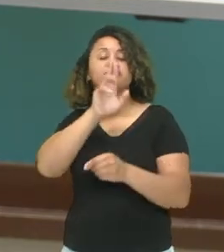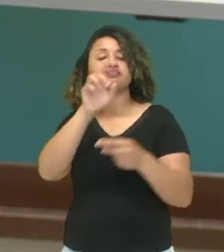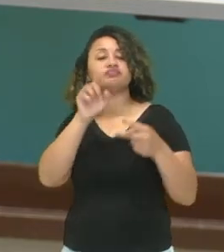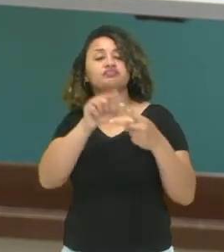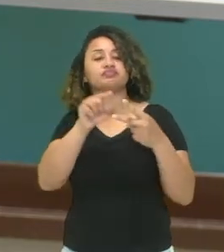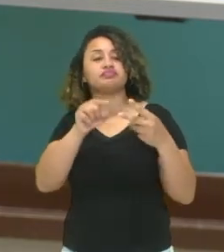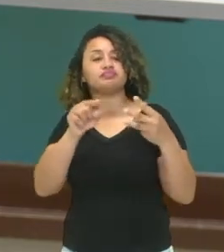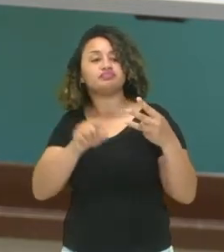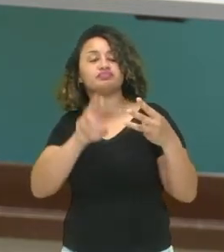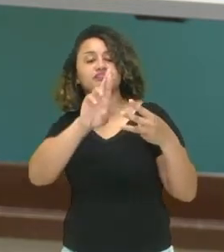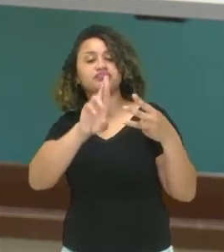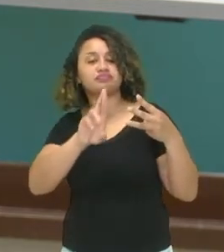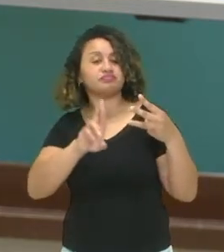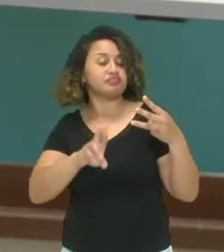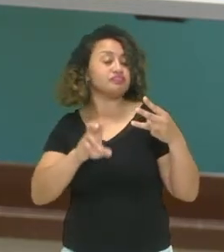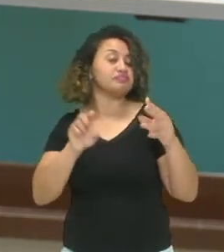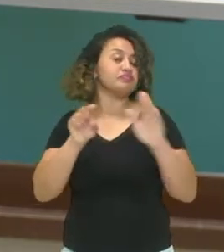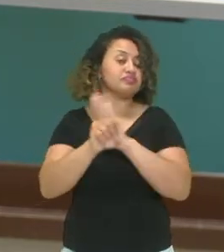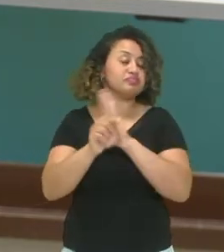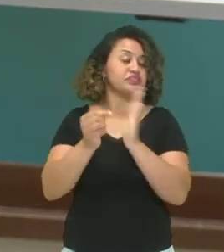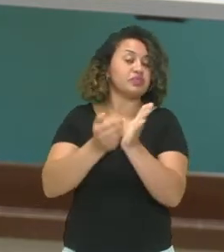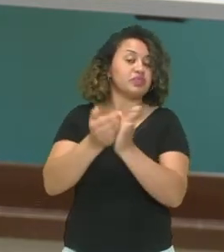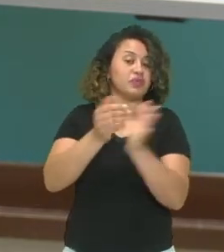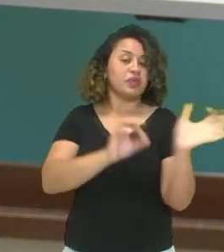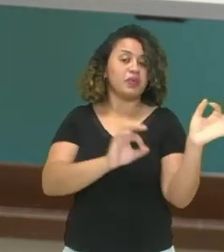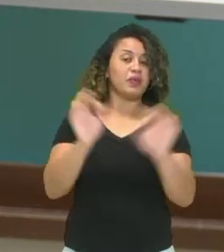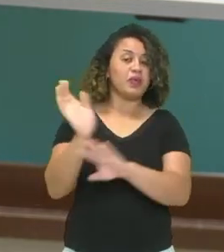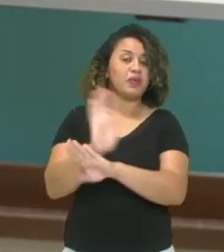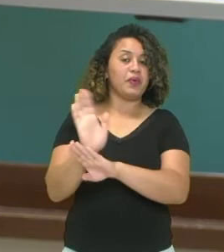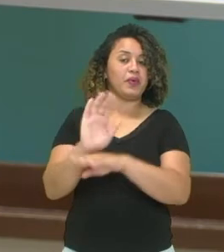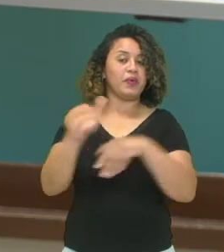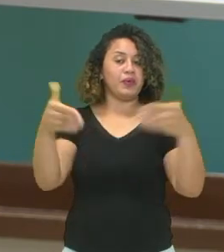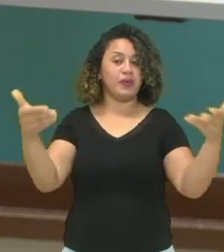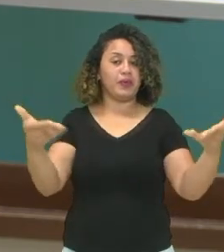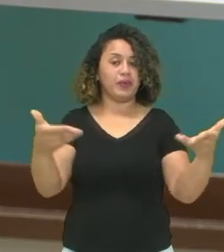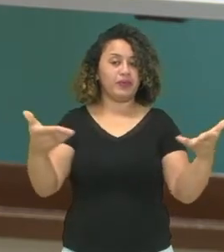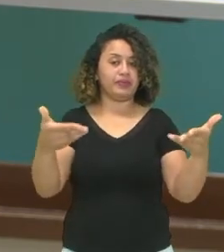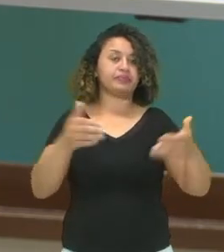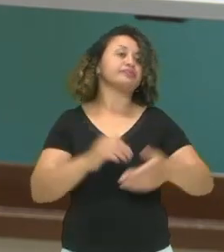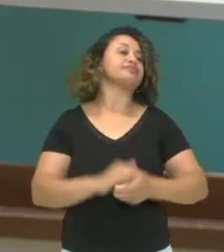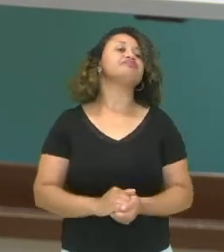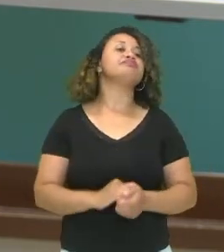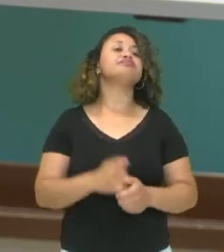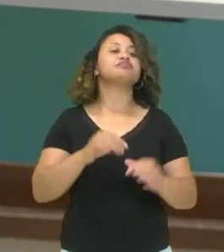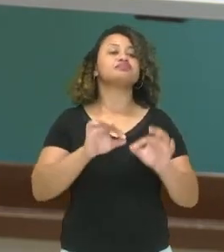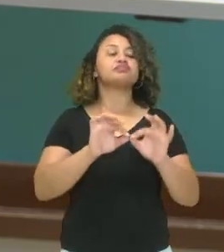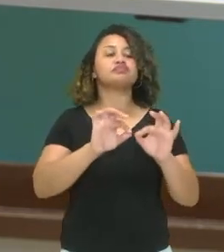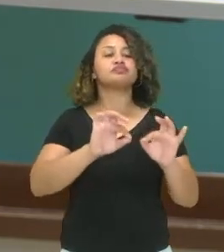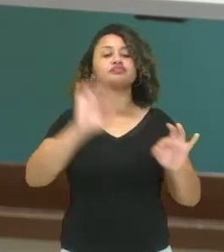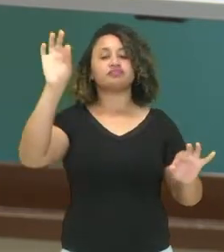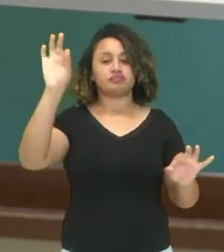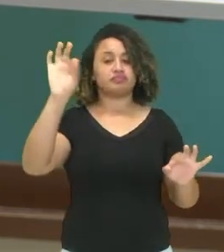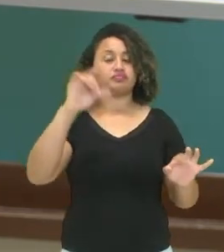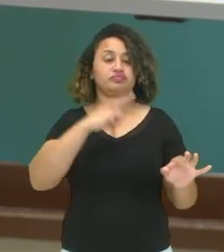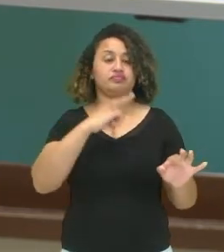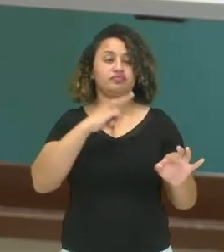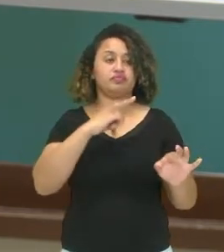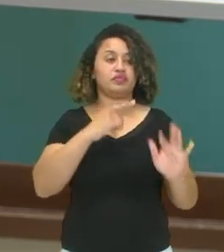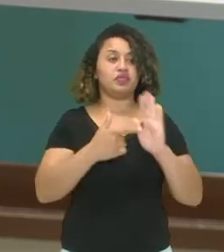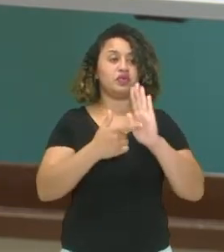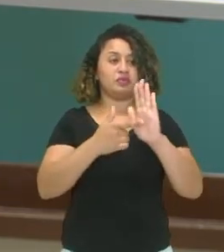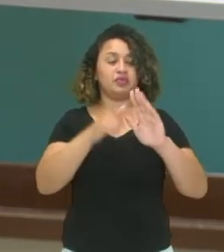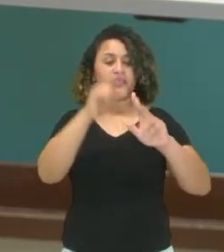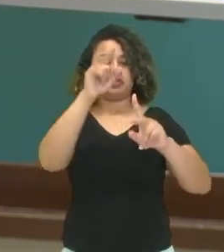3 questionamentos do início do nosso vídeo. Então vamos lá. Considere uma reta que está aqui representado nesse